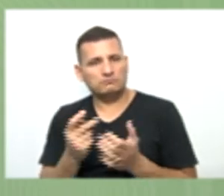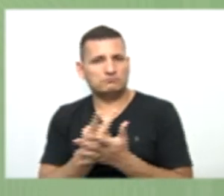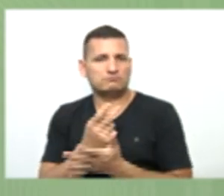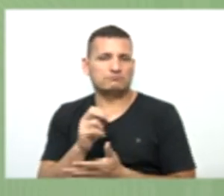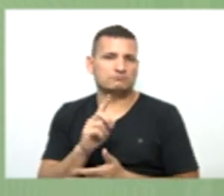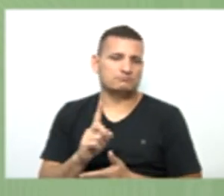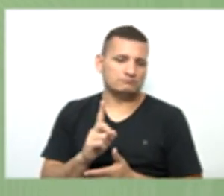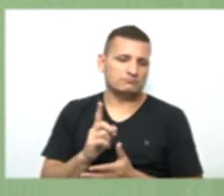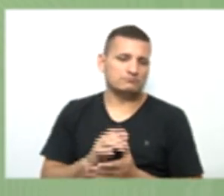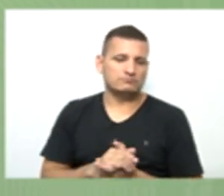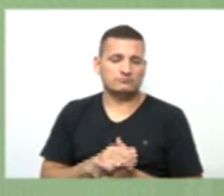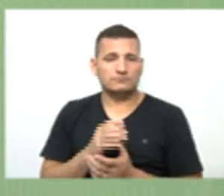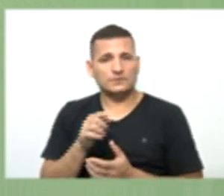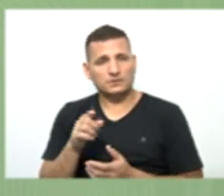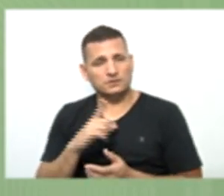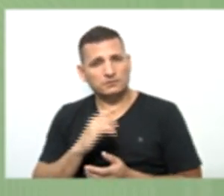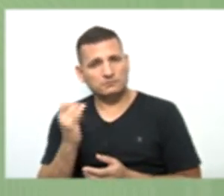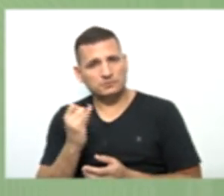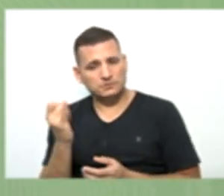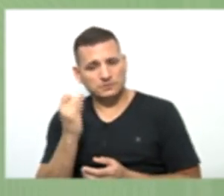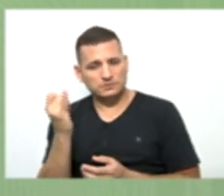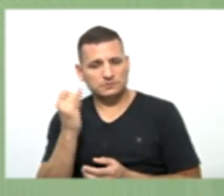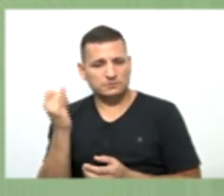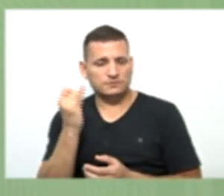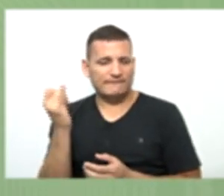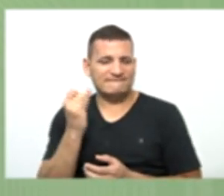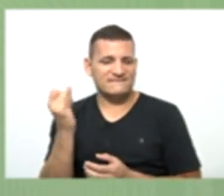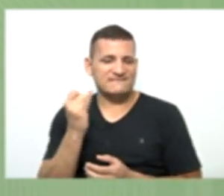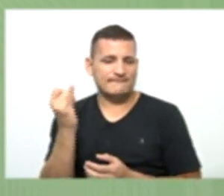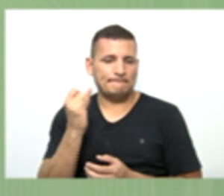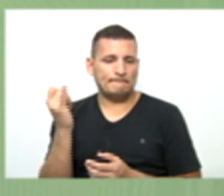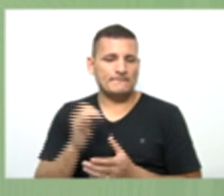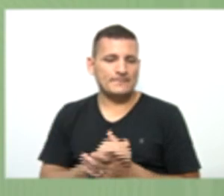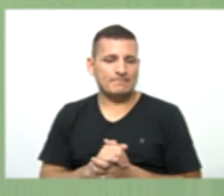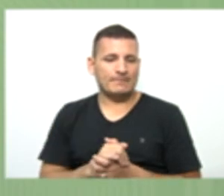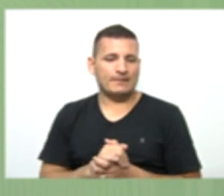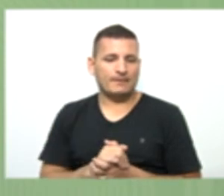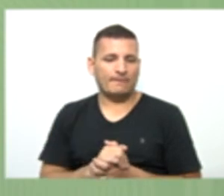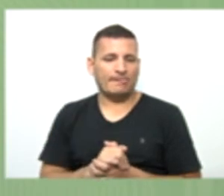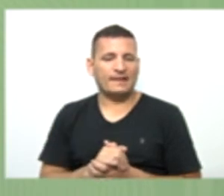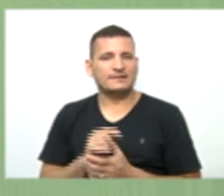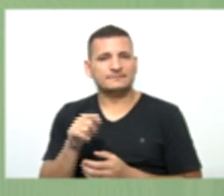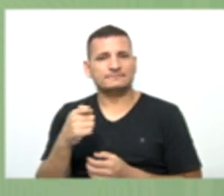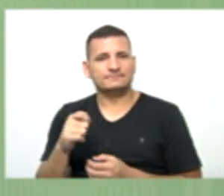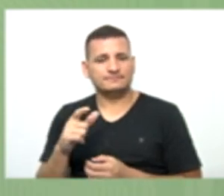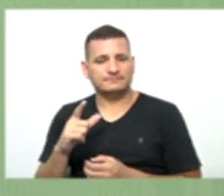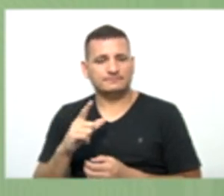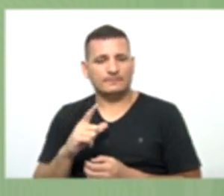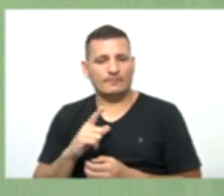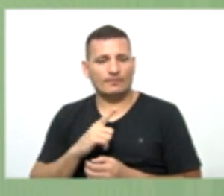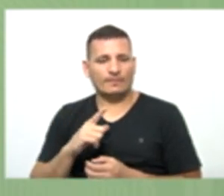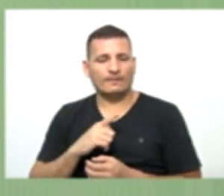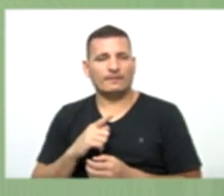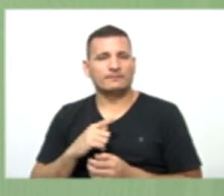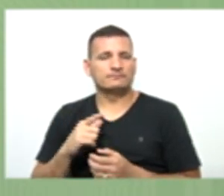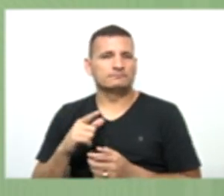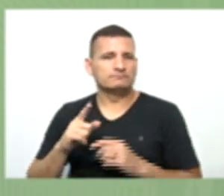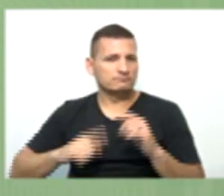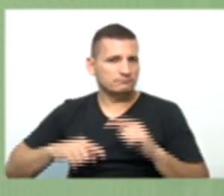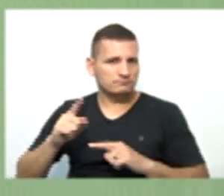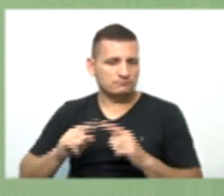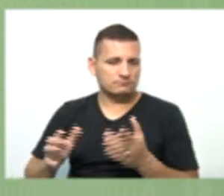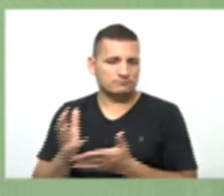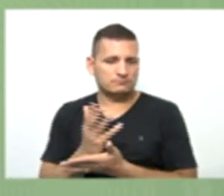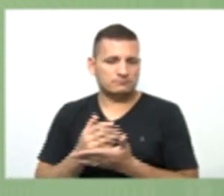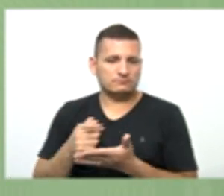se é relevante, se vai ter um retorno social, ele precisa de instrumentos para coletar os dados